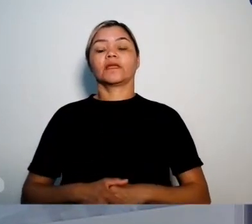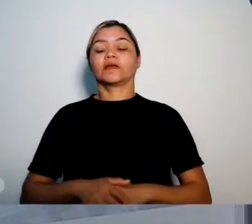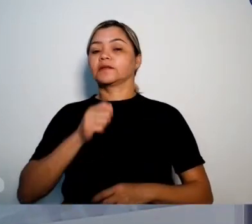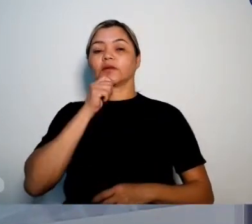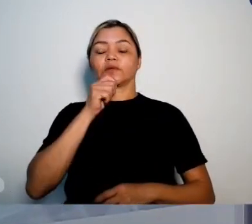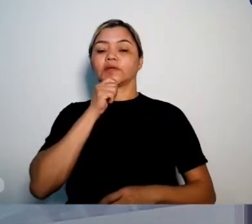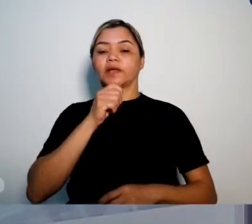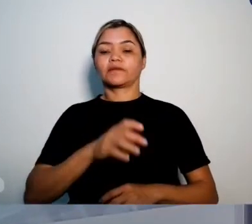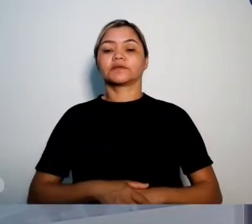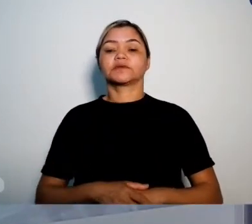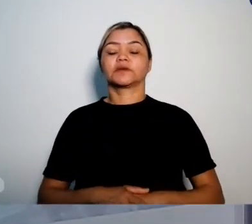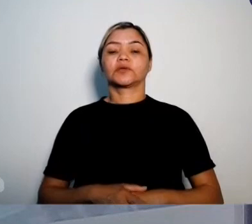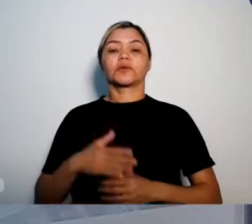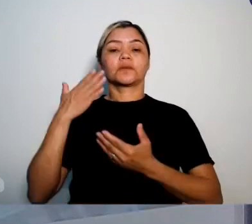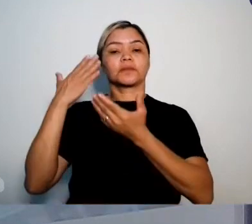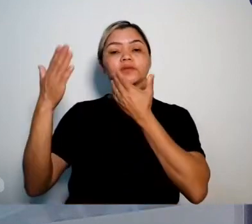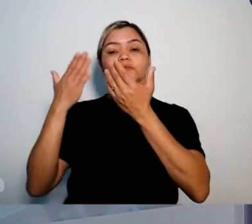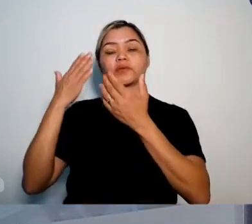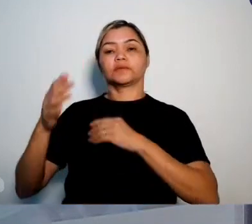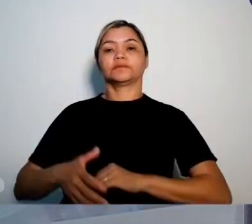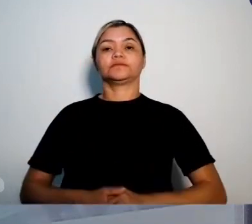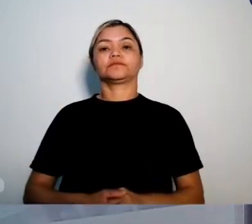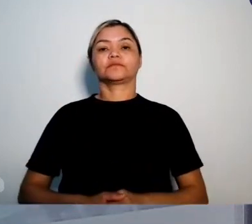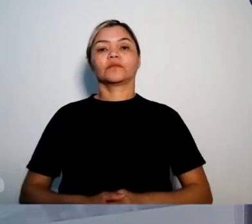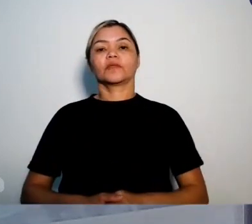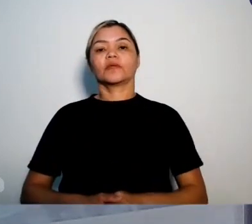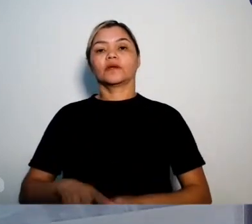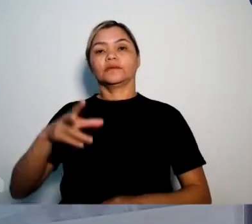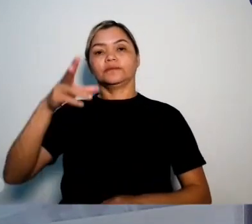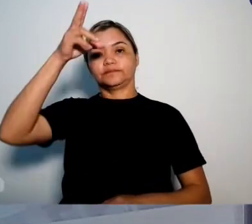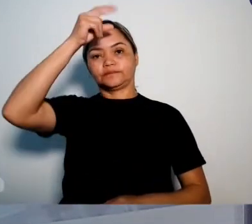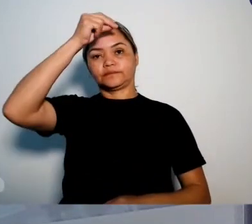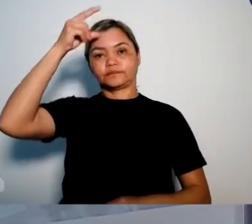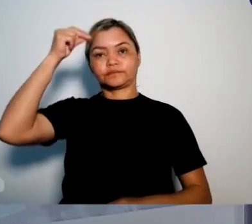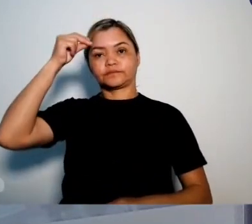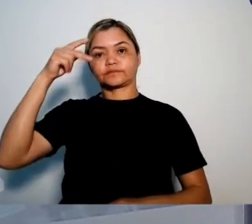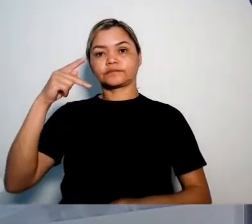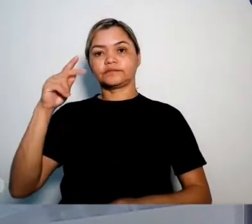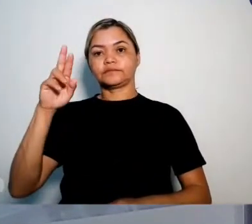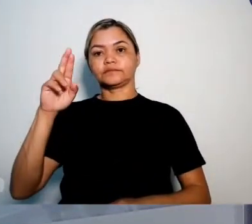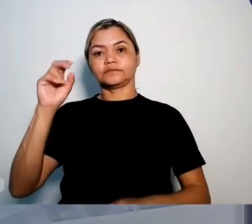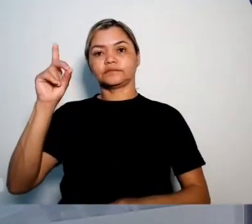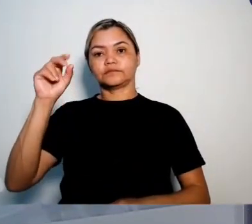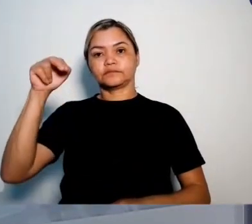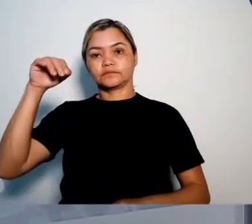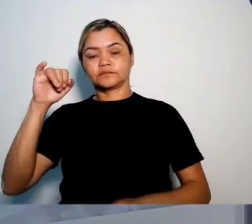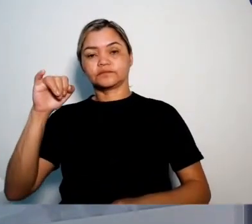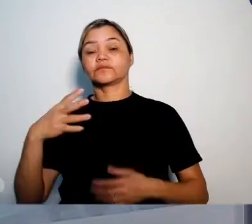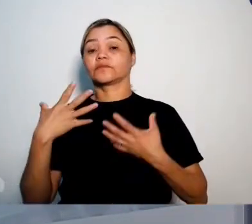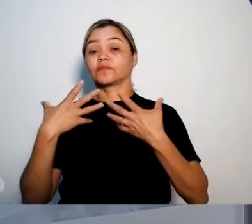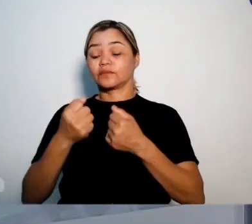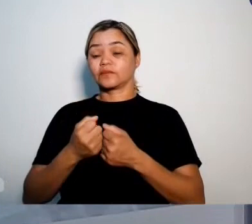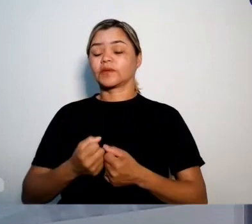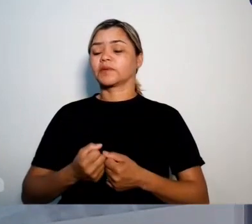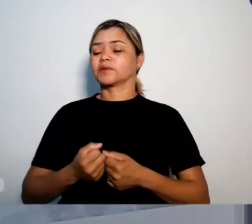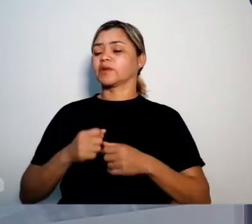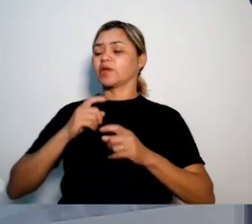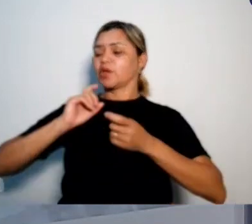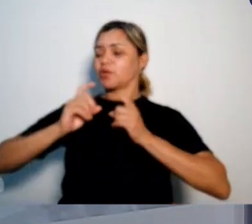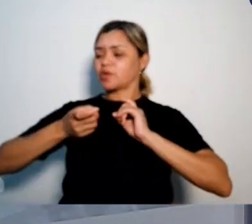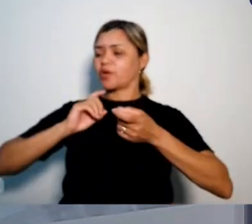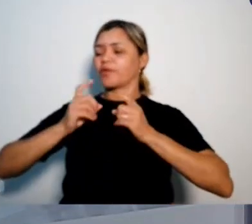ao psicólogo. O prefeito Pardini acolheu muito essa triste demanda e, depois de muitas reuniões com muitos